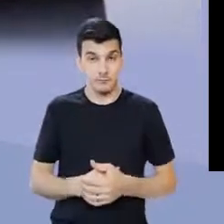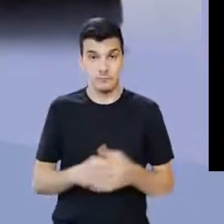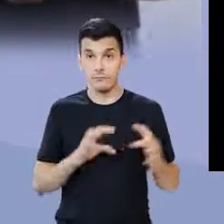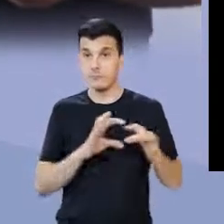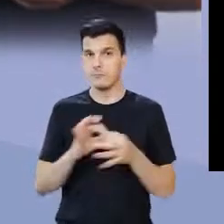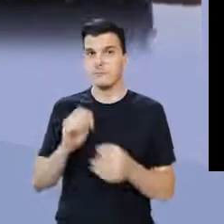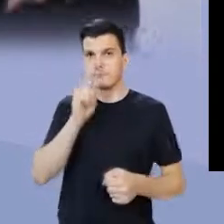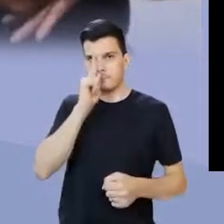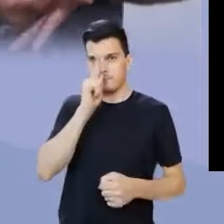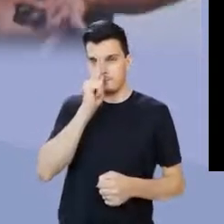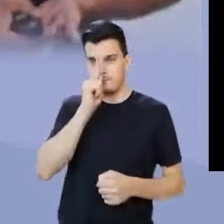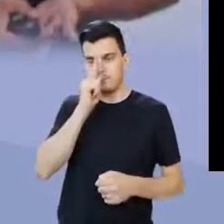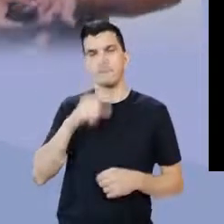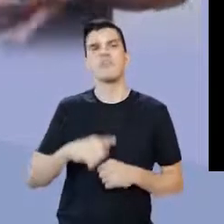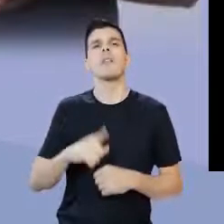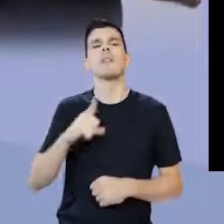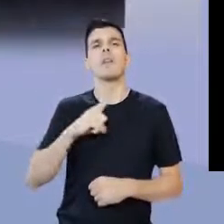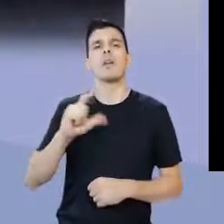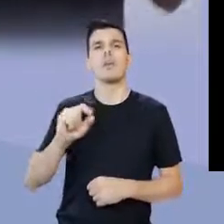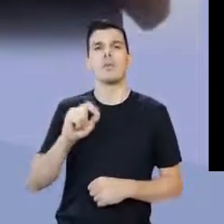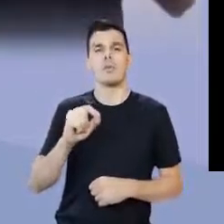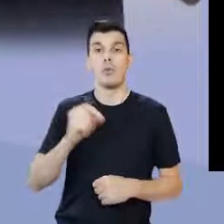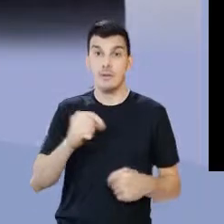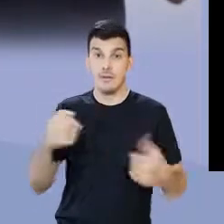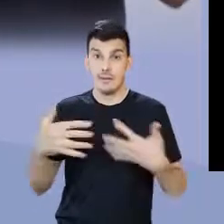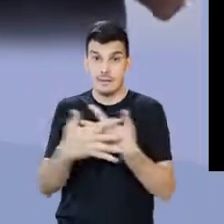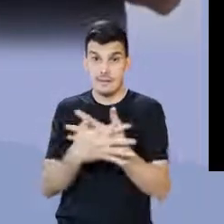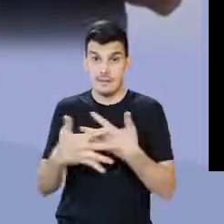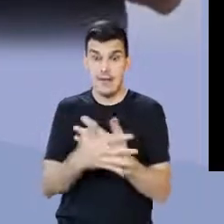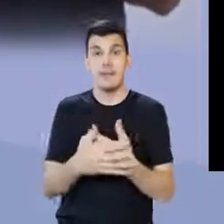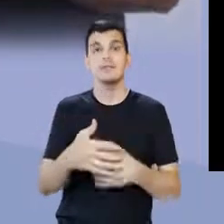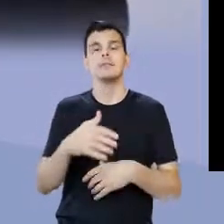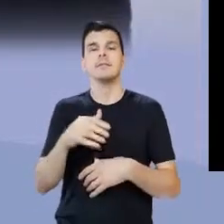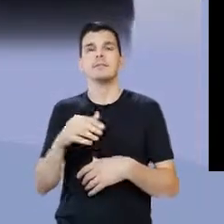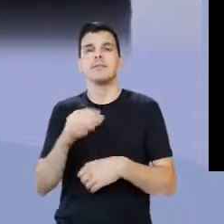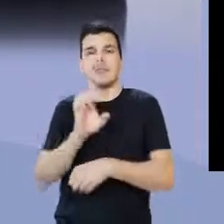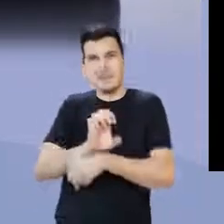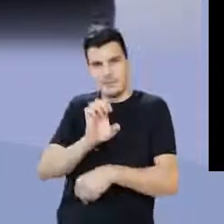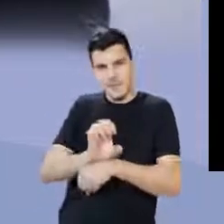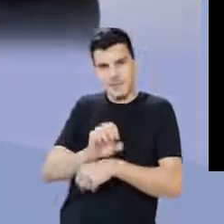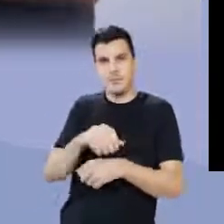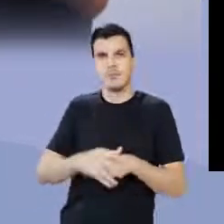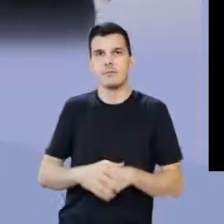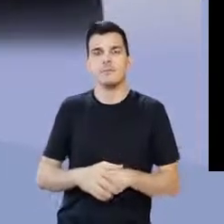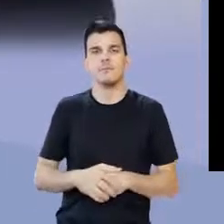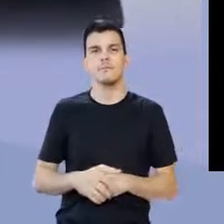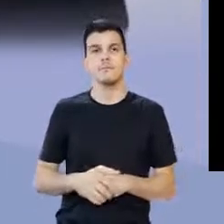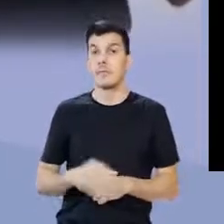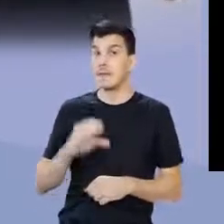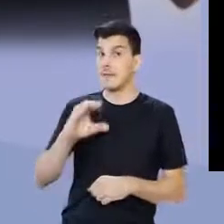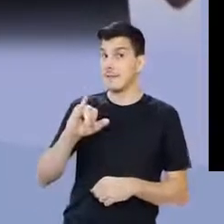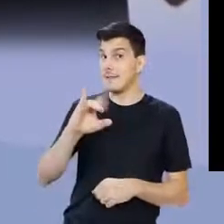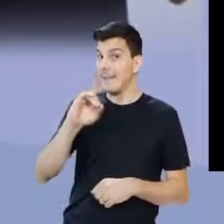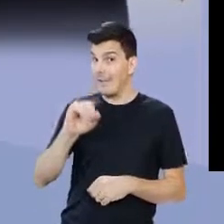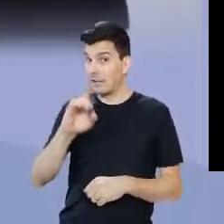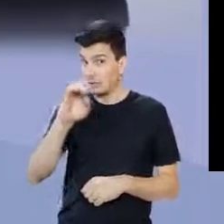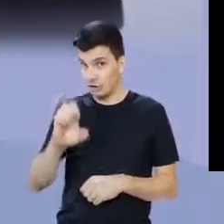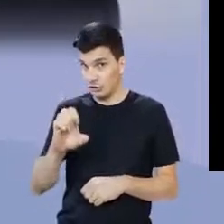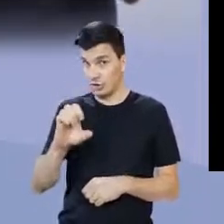pessoal, existiu no máximo, foram as cidades-estados, também chamada de polis. Cuidado com o